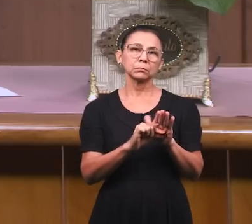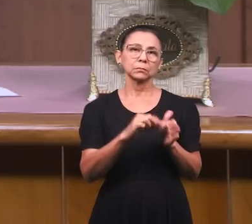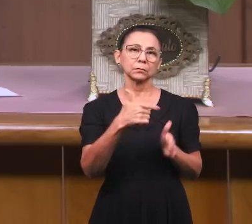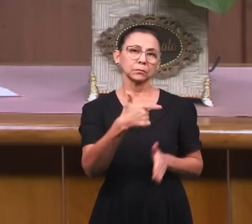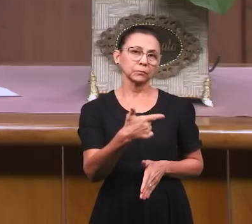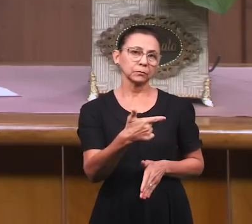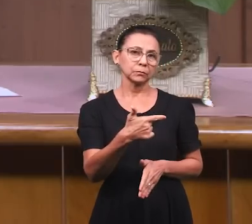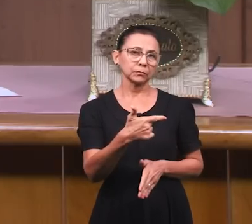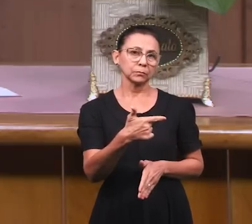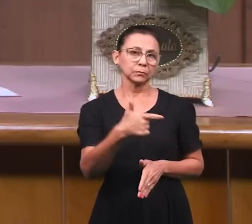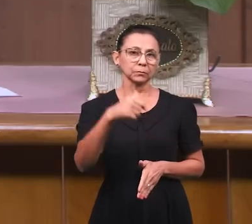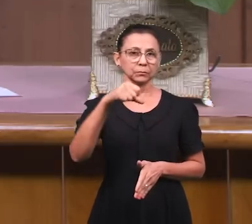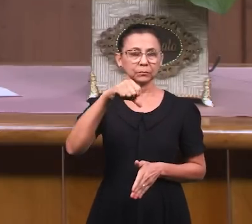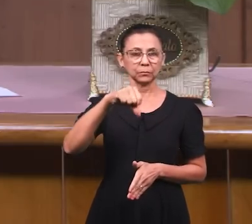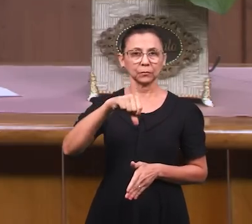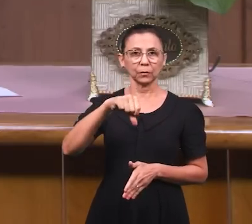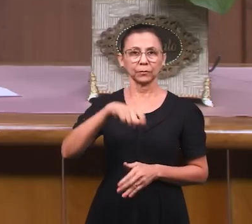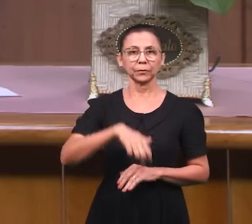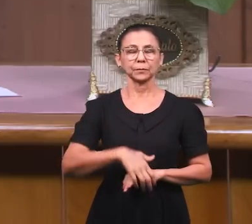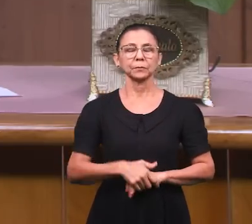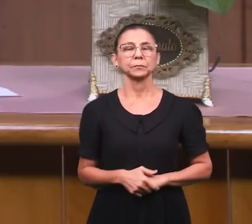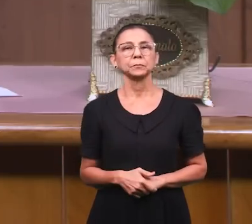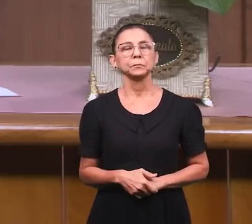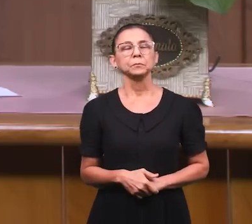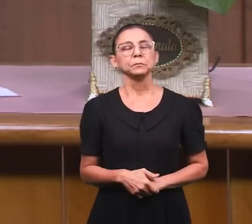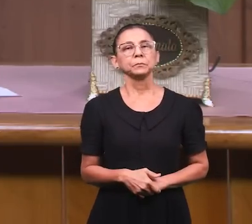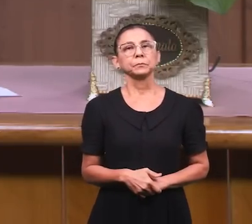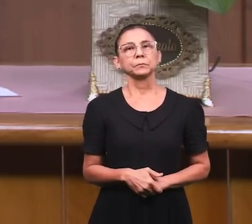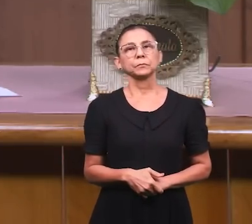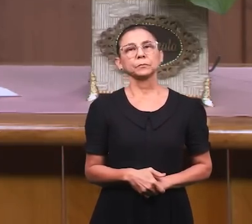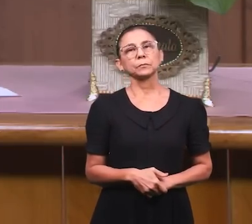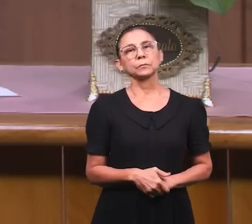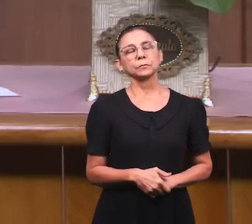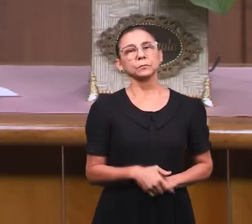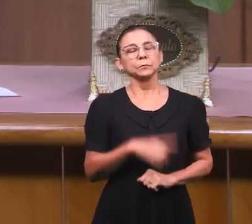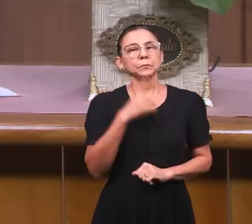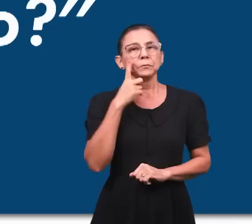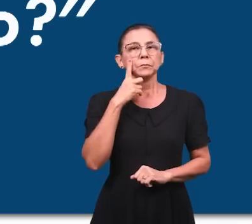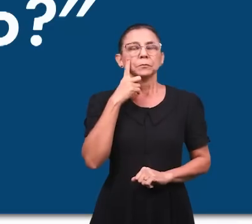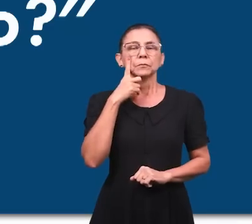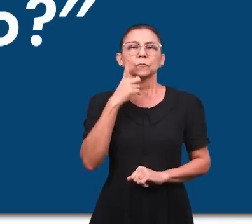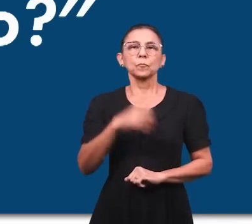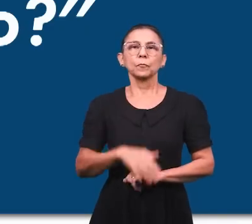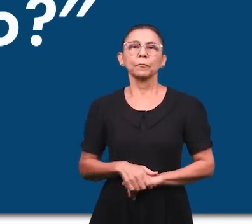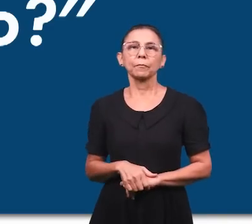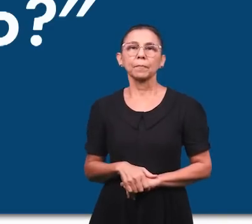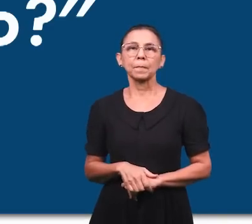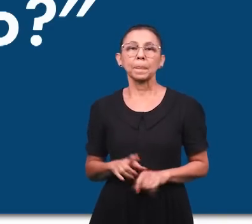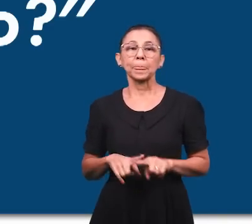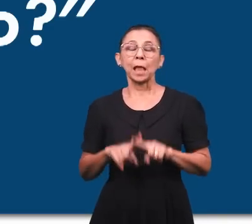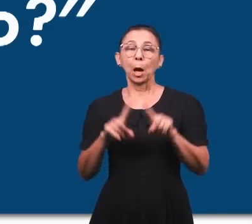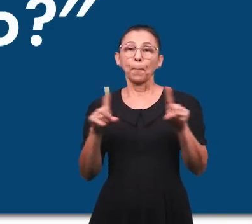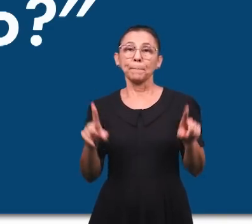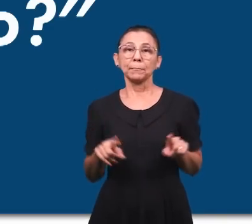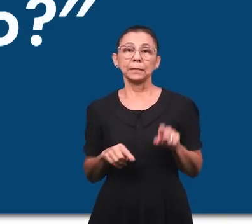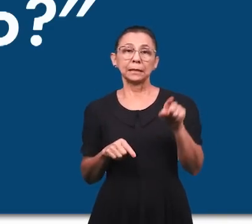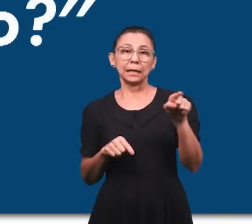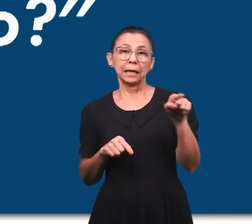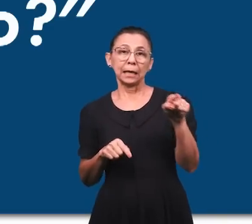29, que diz assim: Ele, porém,